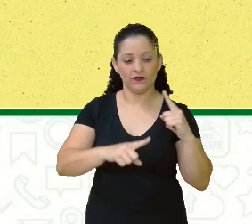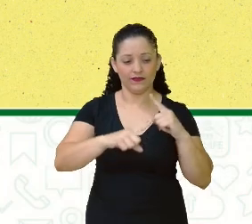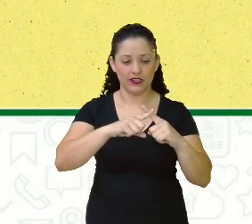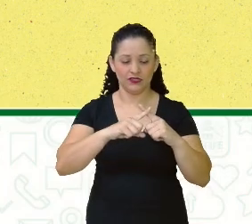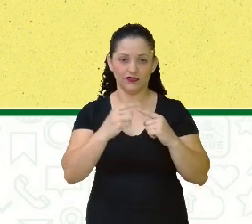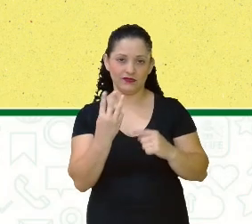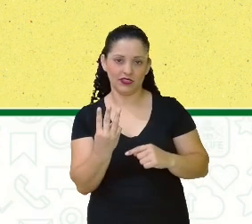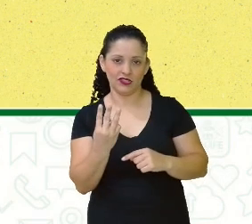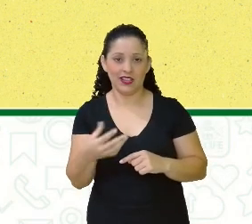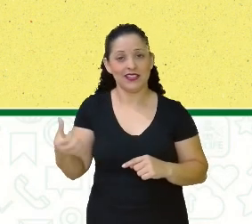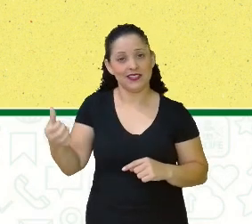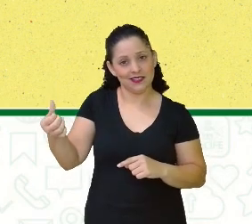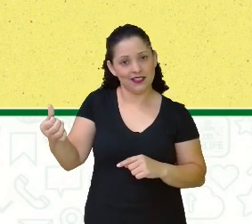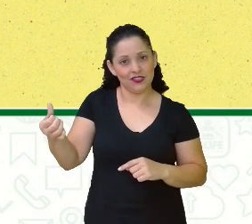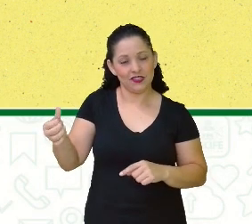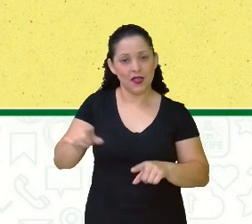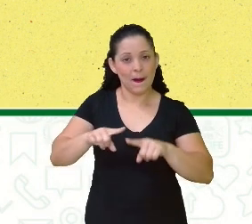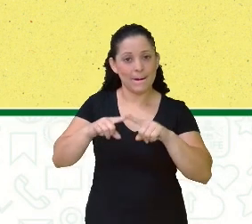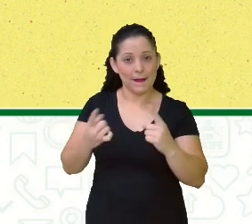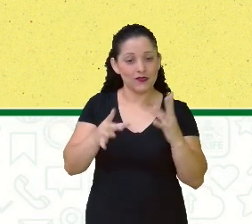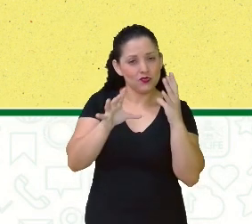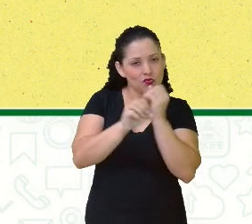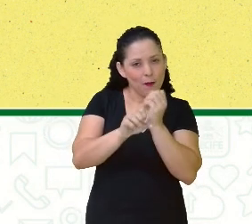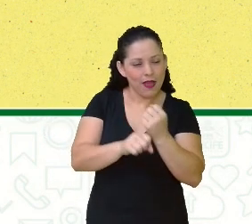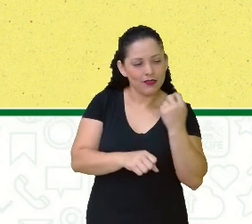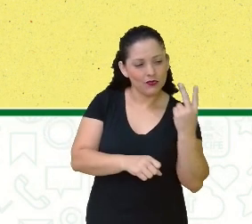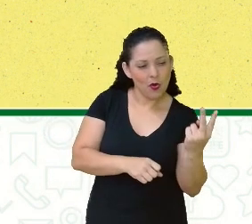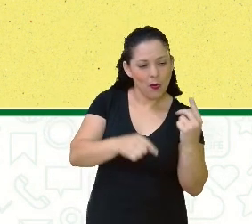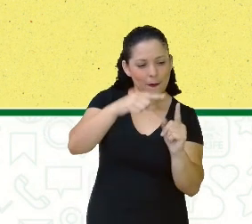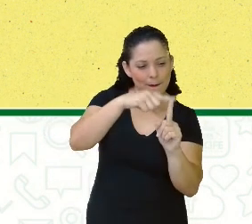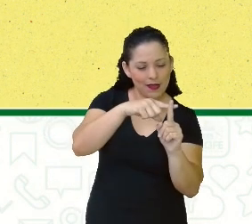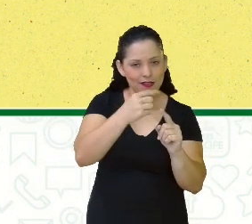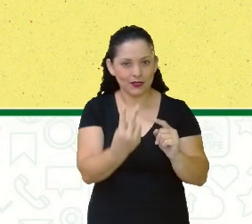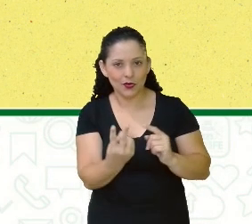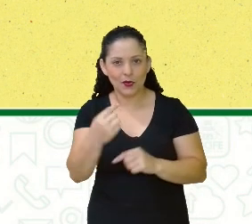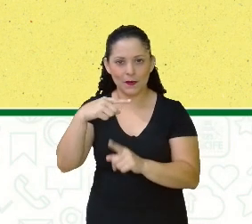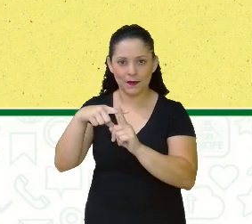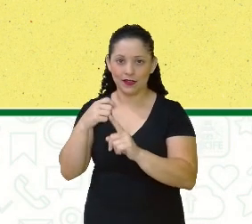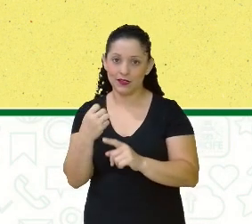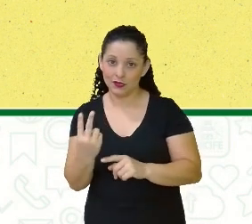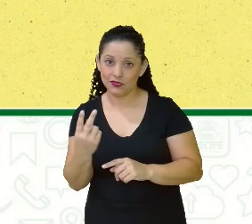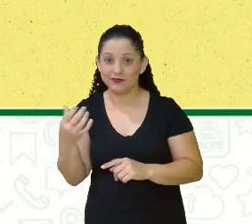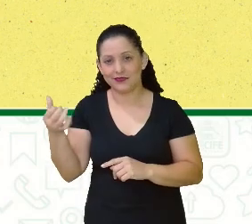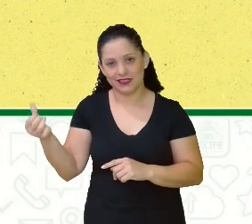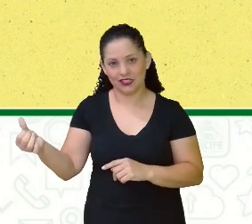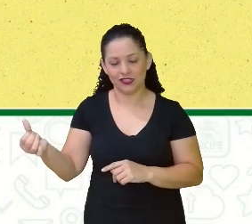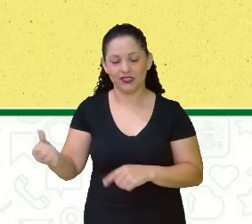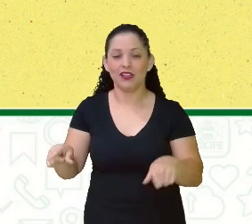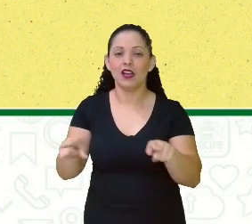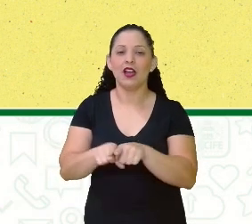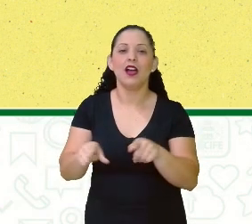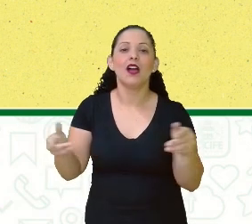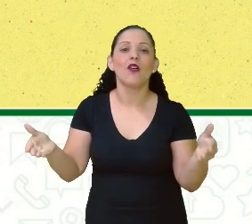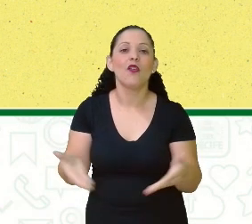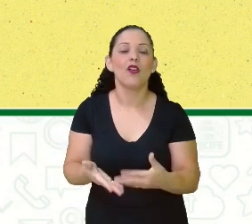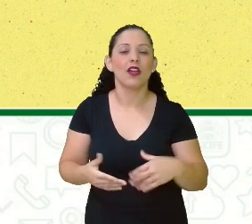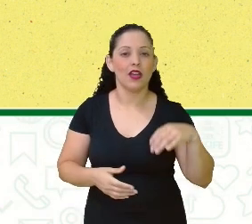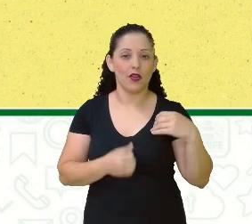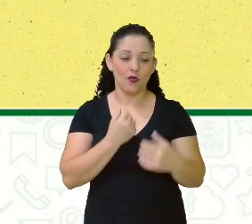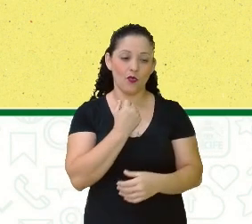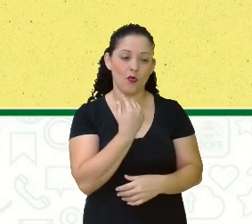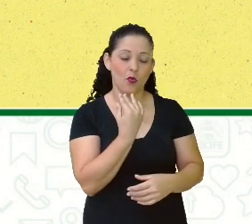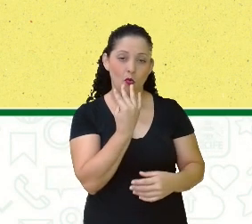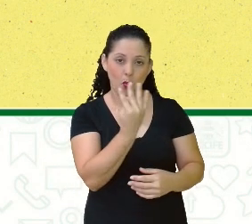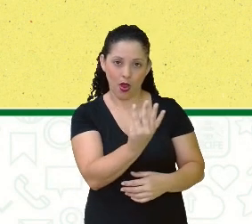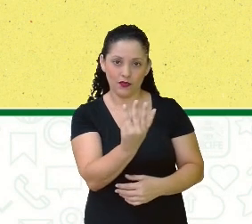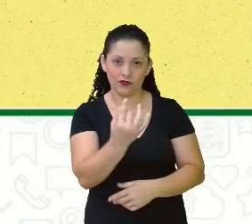mas se eu somar 2 e 2 e 2, também é 6. E tenho 4 vezes 9, que é 36.